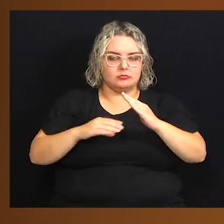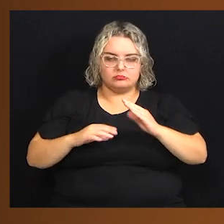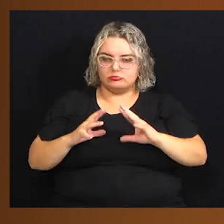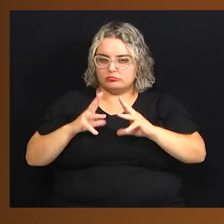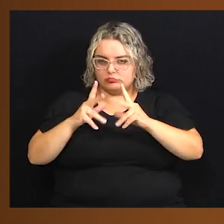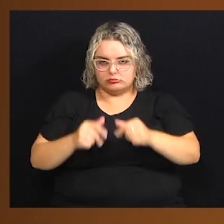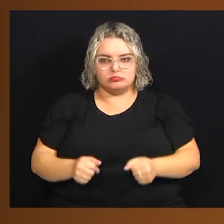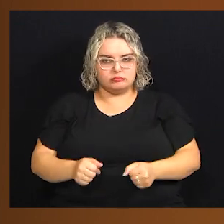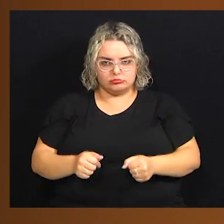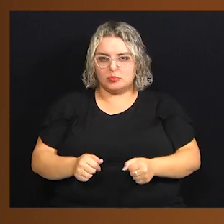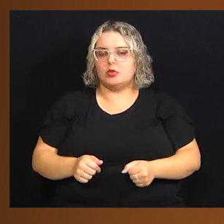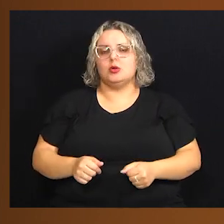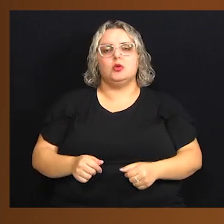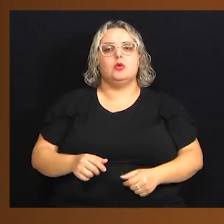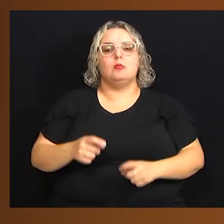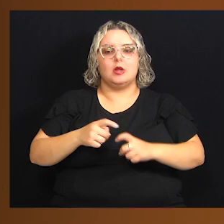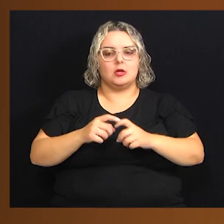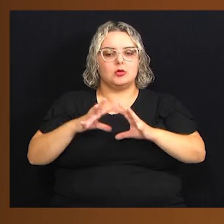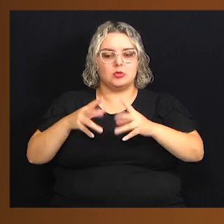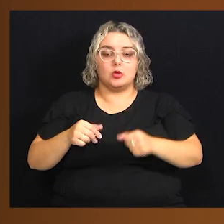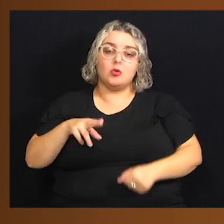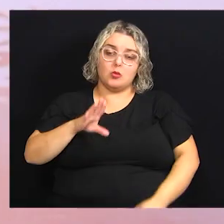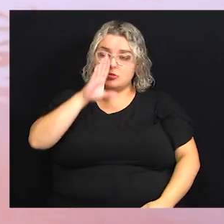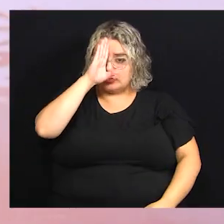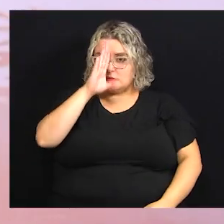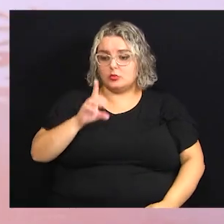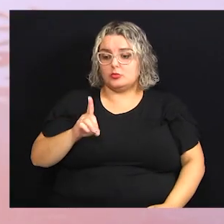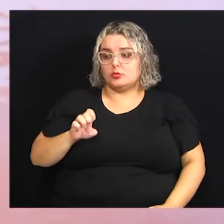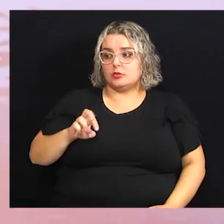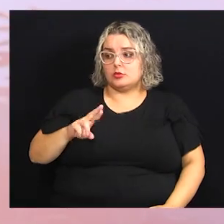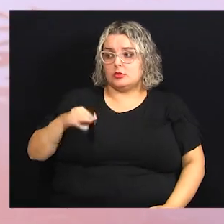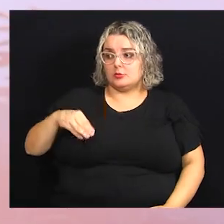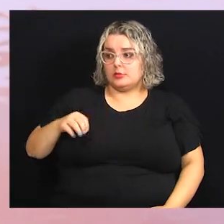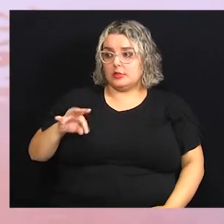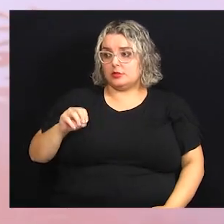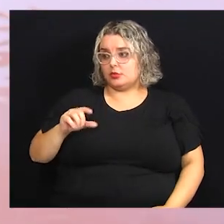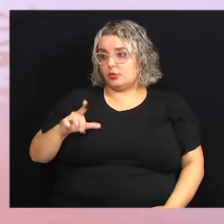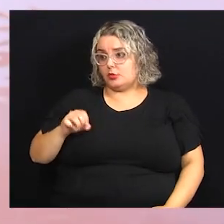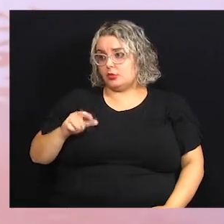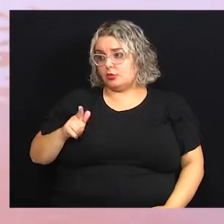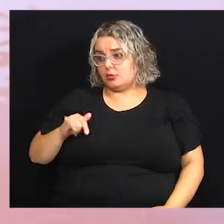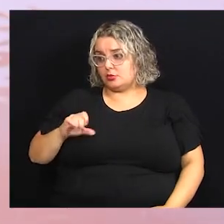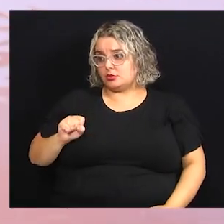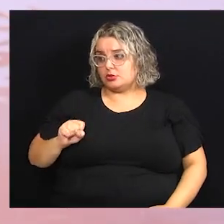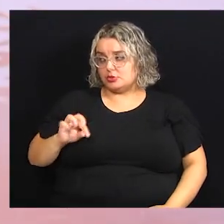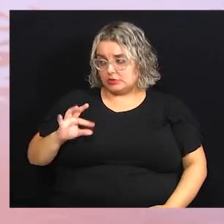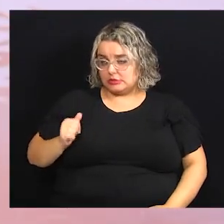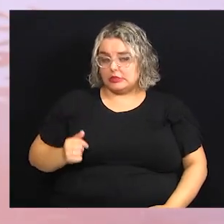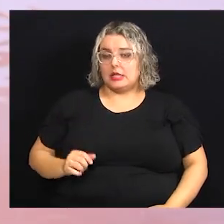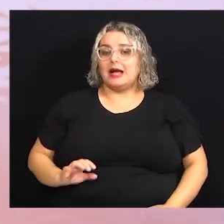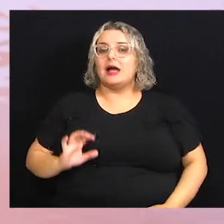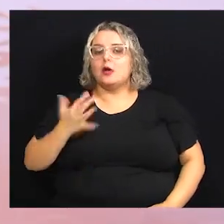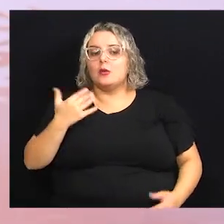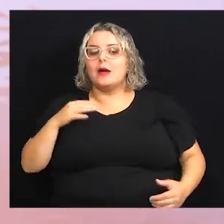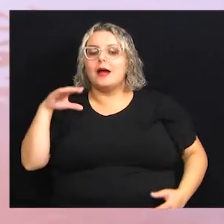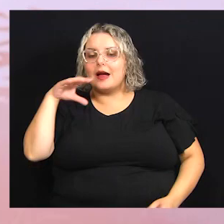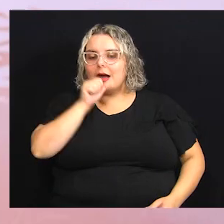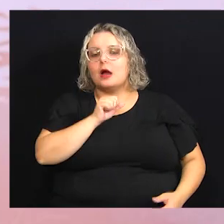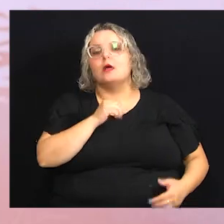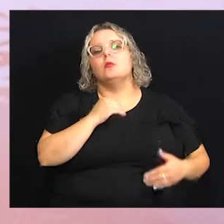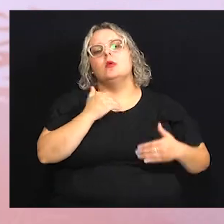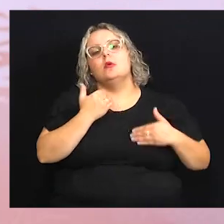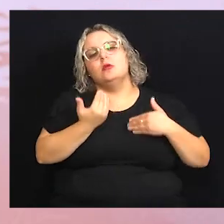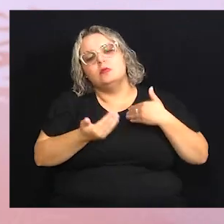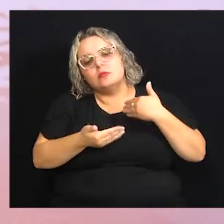geral inicialmente ou já ir direto num dermatologista. Essas mudanças, elas acontecem de forma rápida